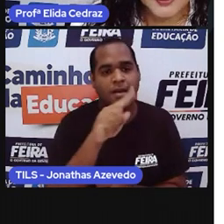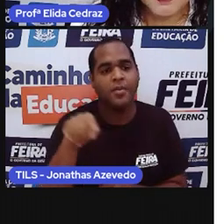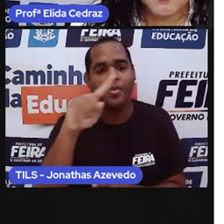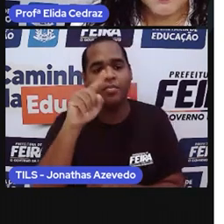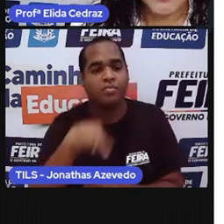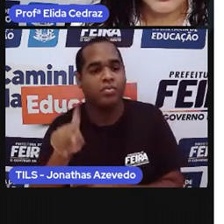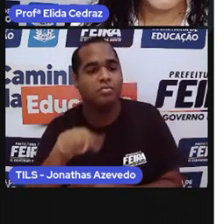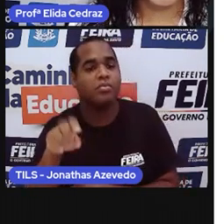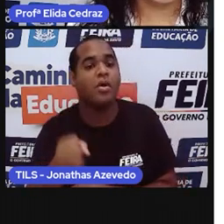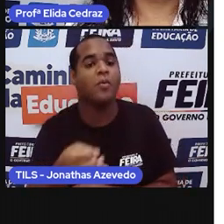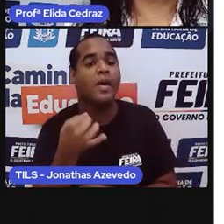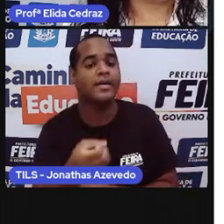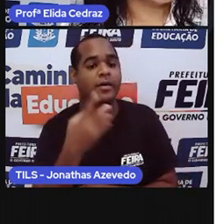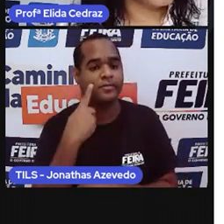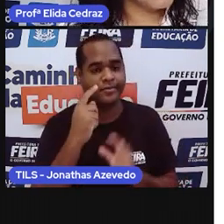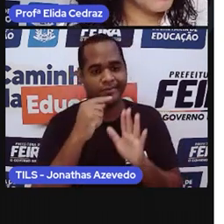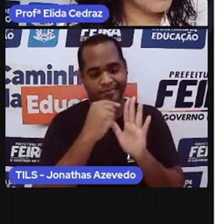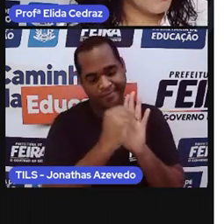nesta linha.